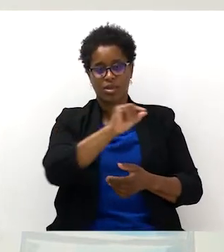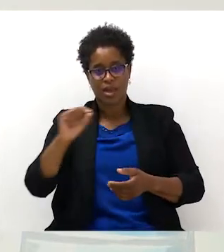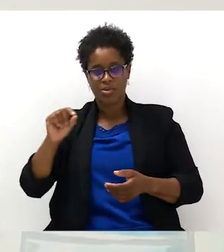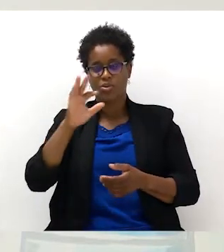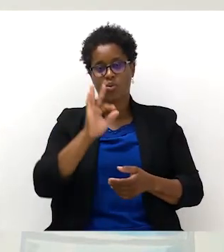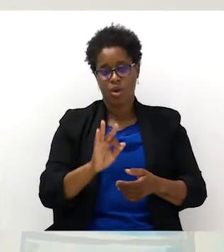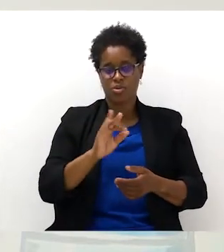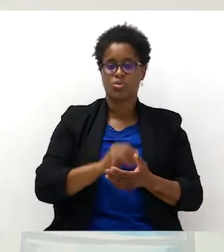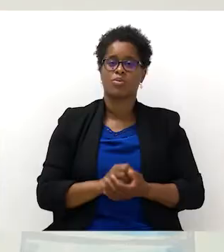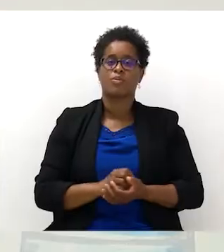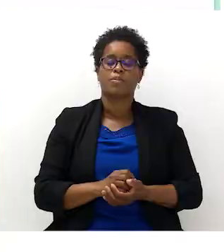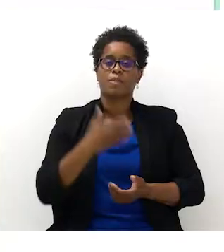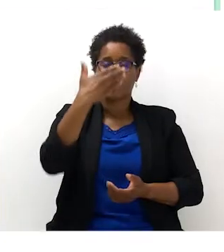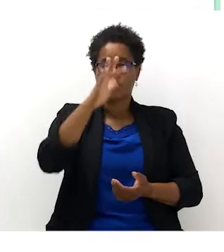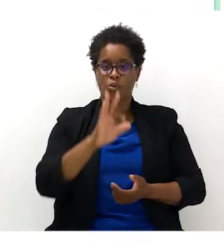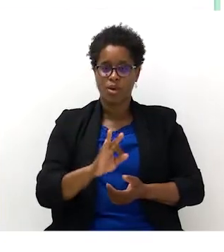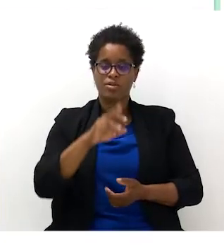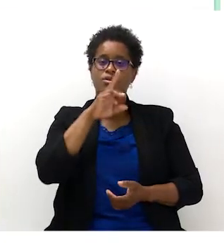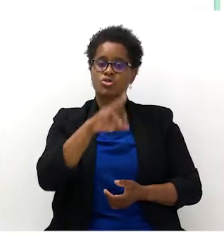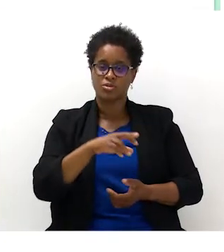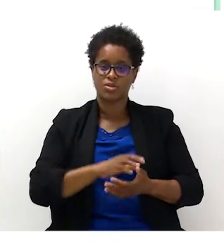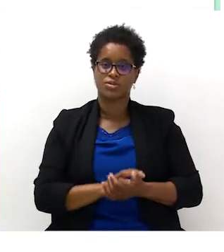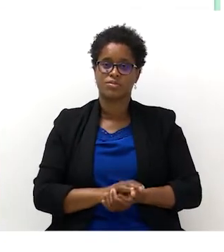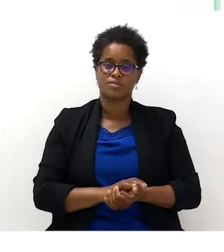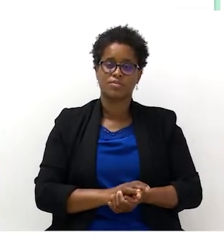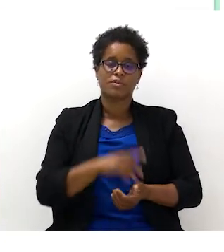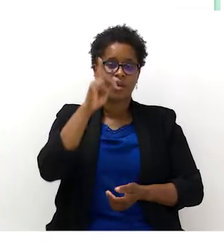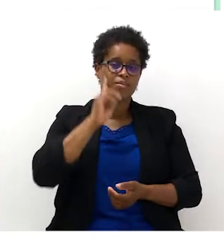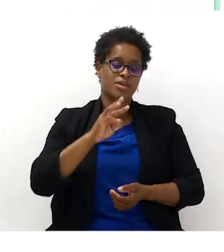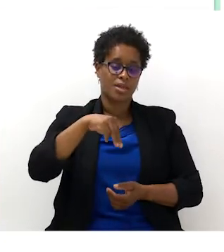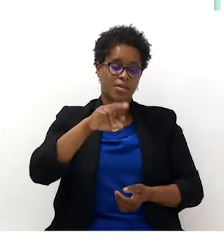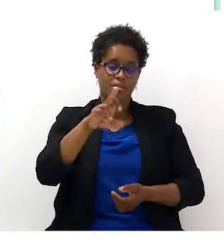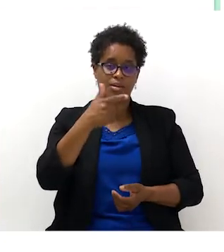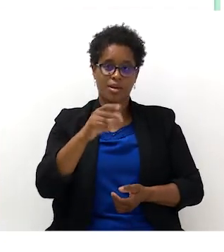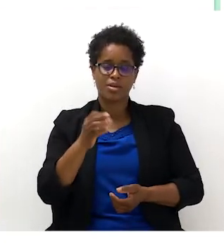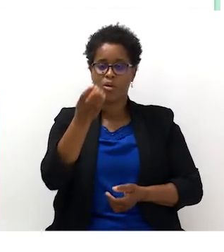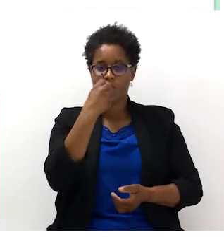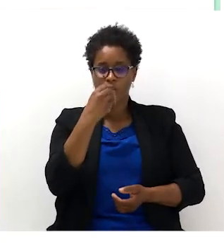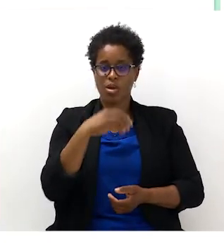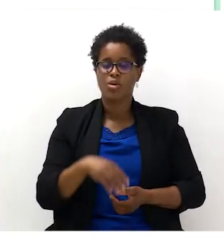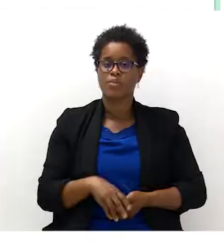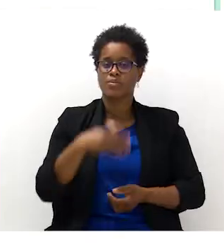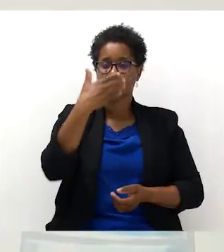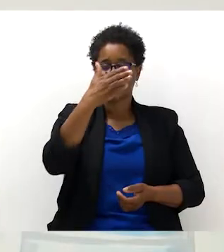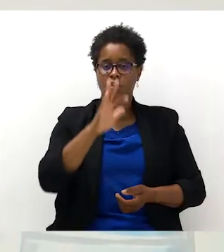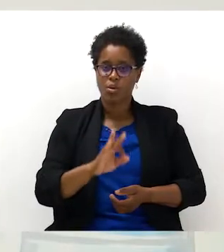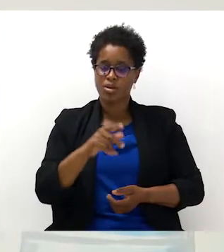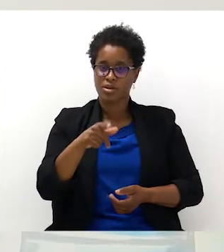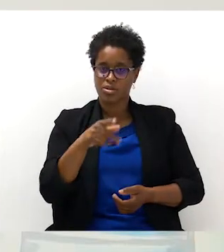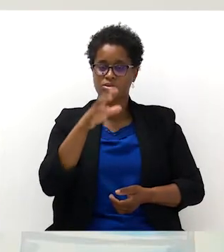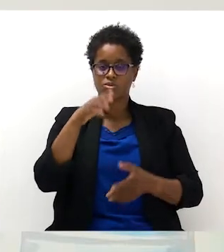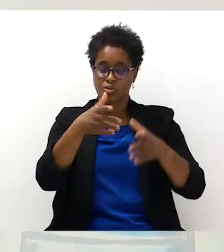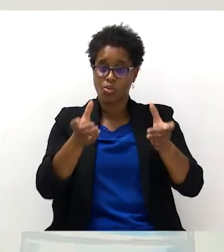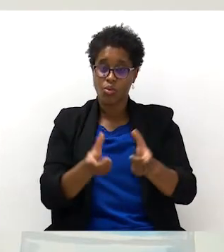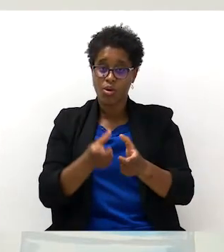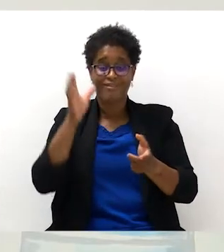1/4. 1/4. A resposta. A Marta comeu a quarta parte do queijo. Esta parte